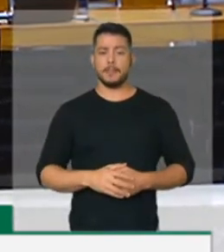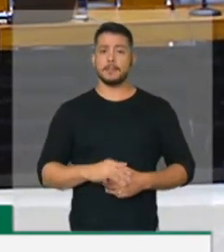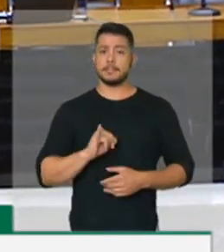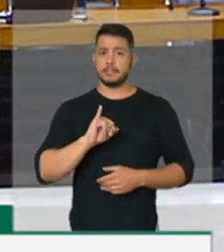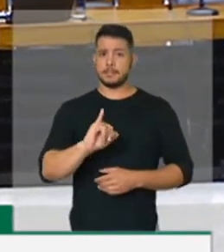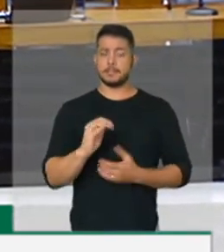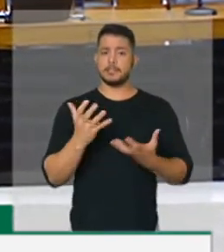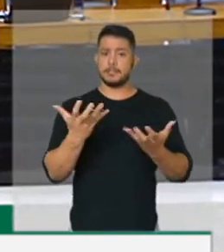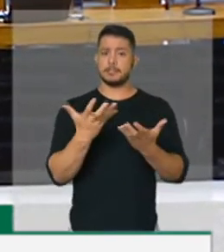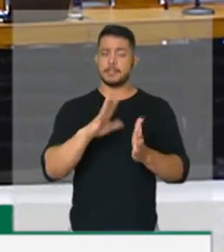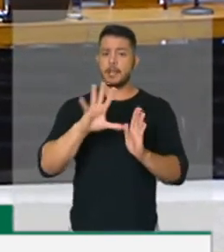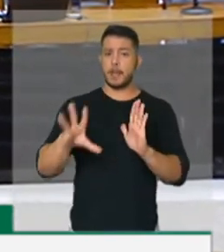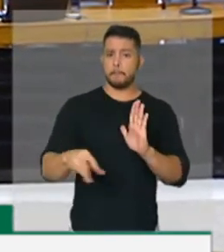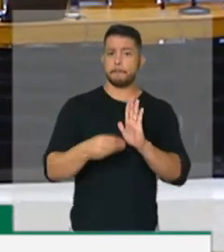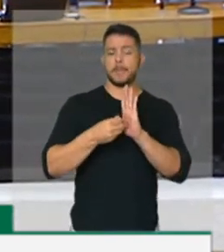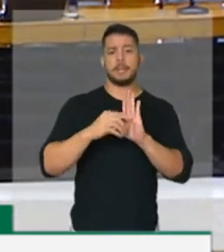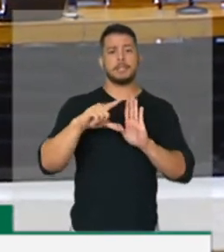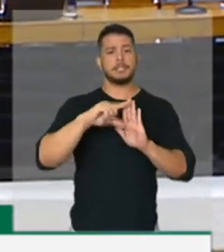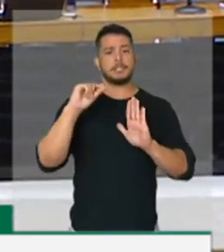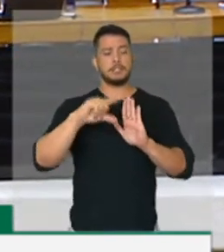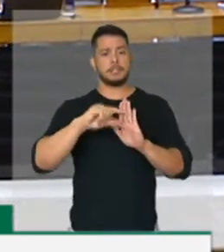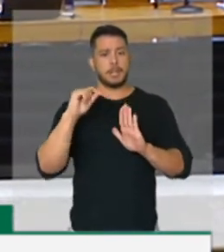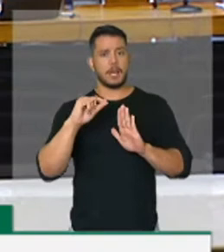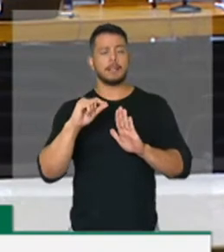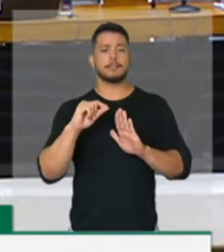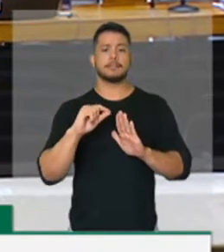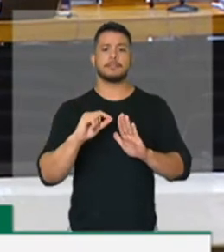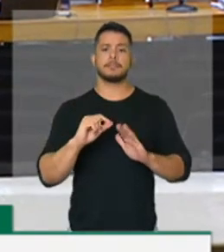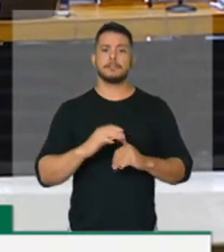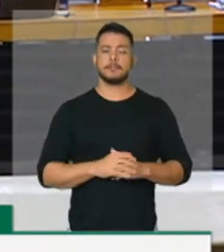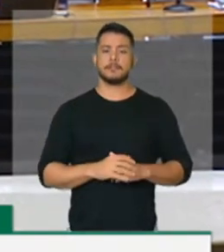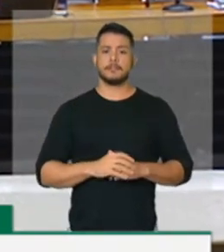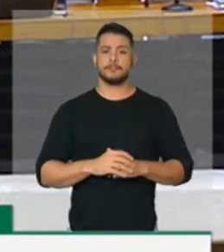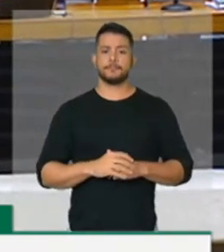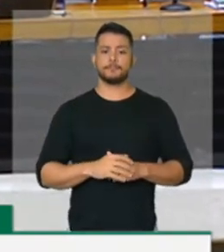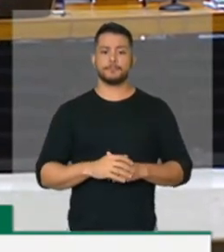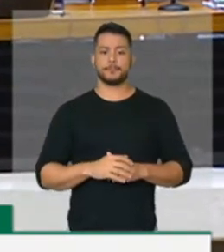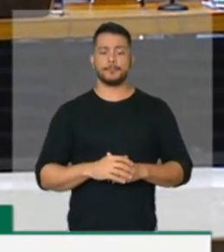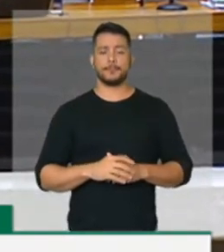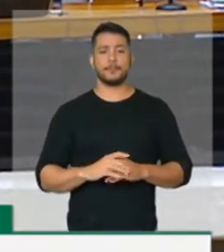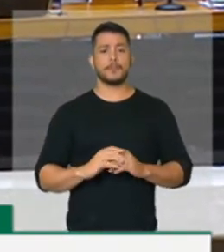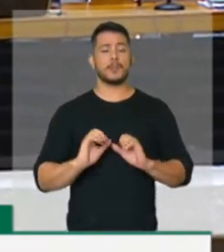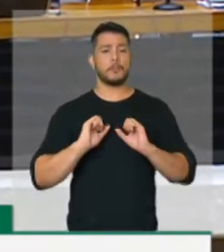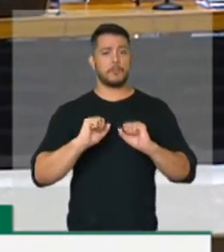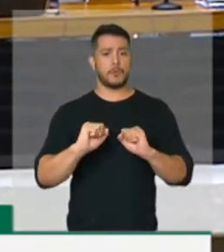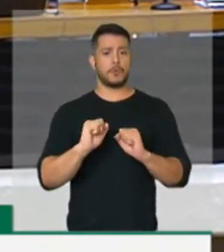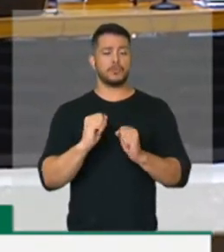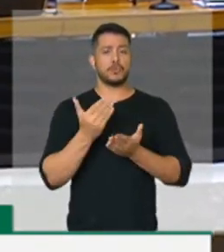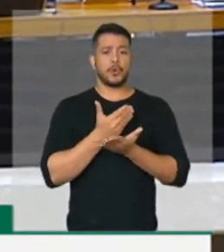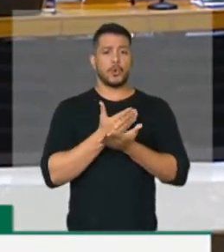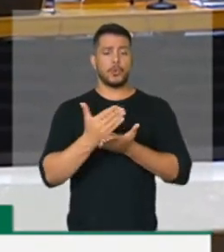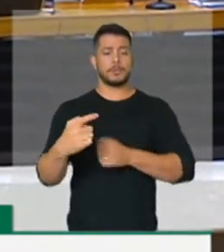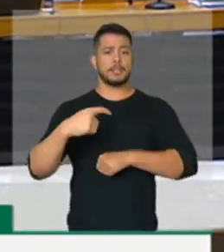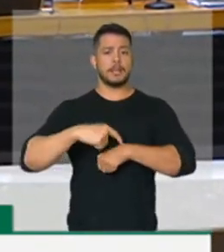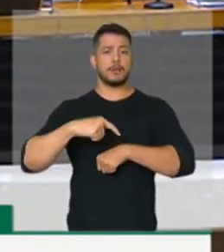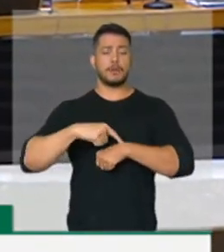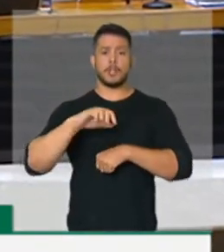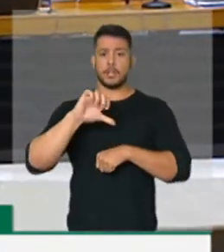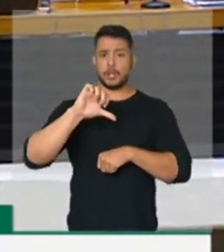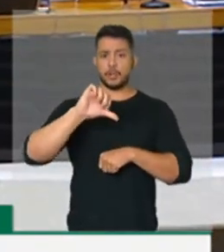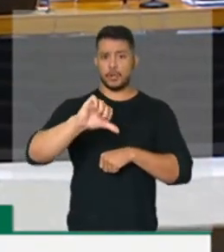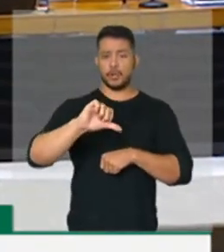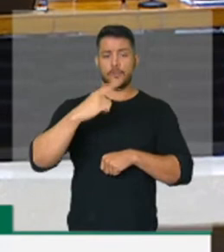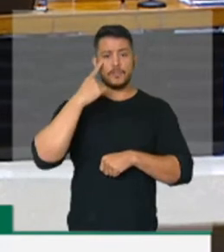emendas, destaques e requerimentos procedimentais às matérias pautadas ocorrerá a partir das 9 horas do dia